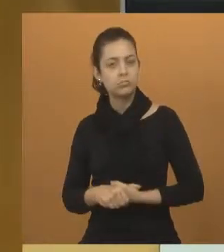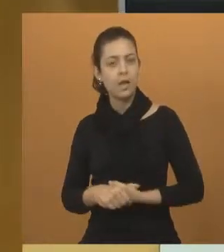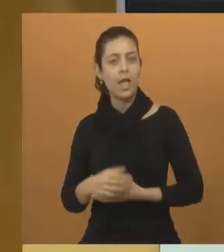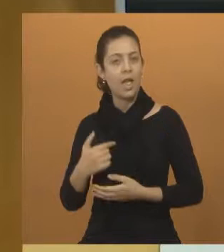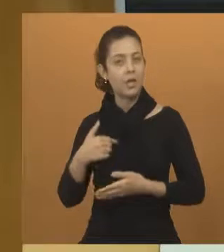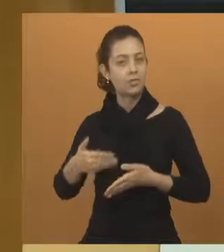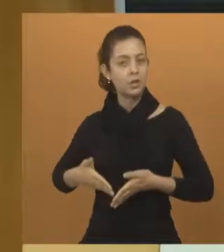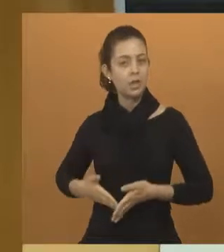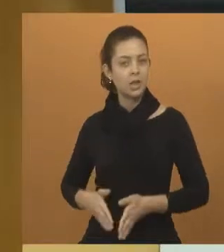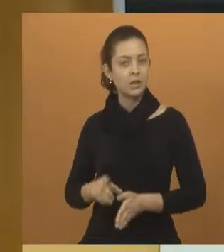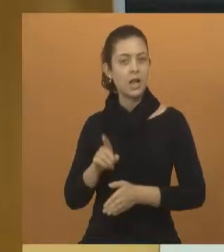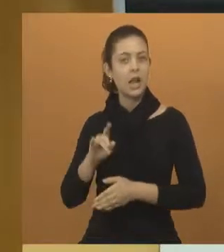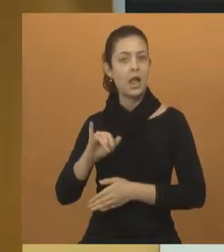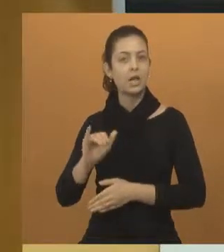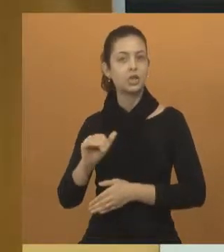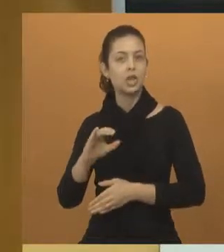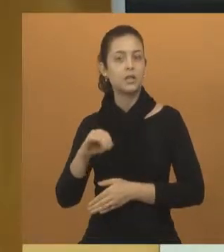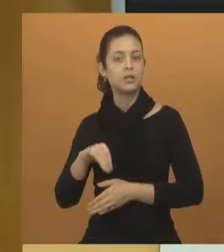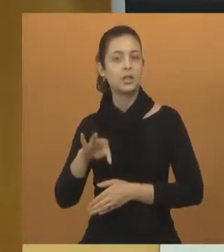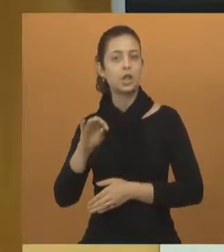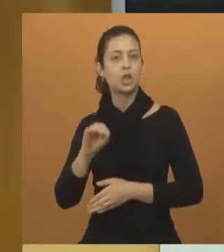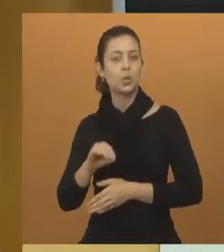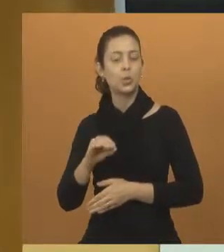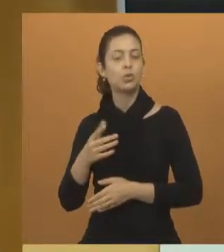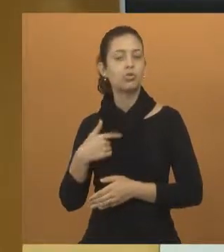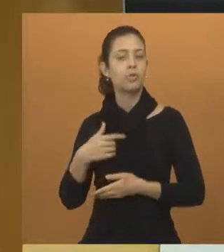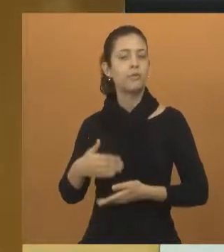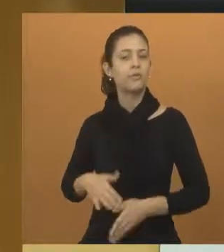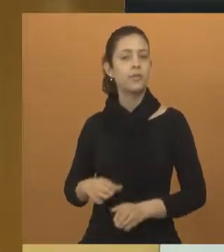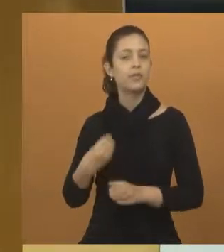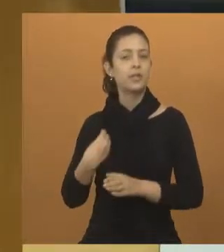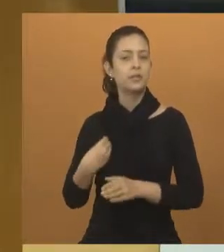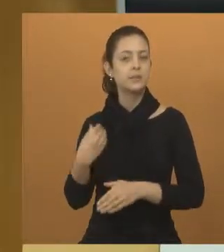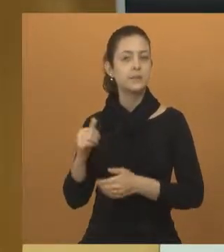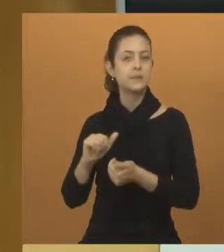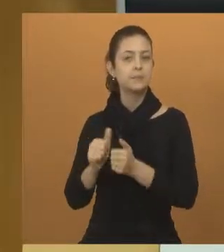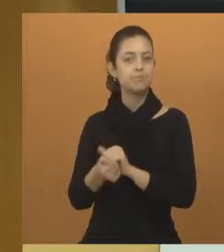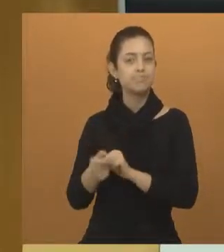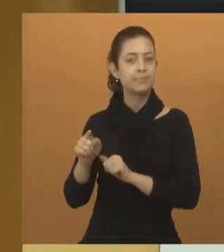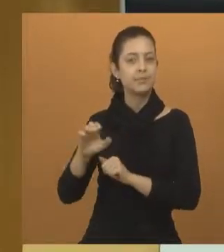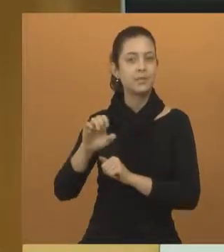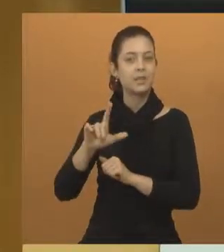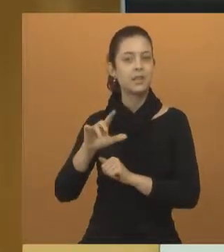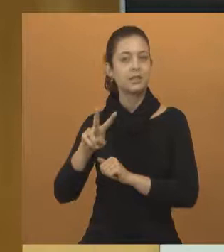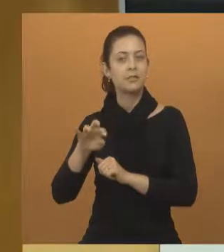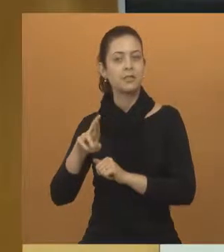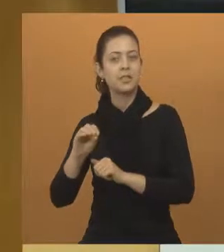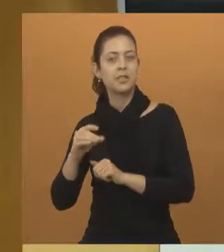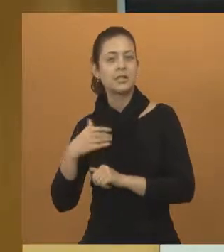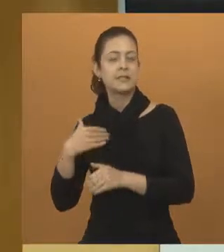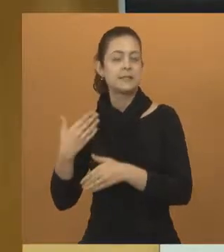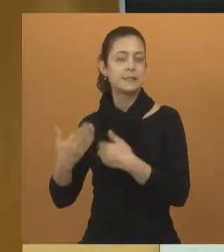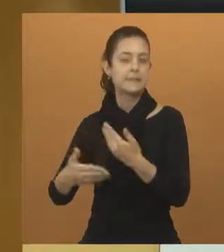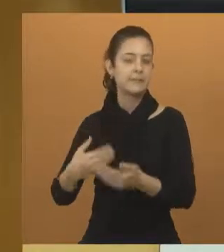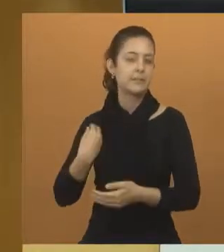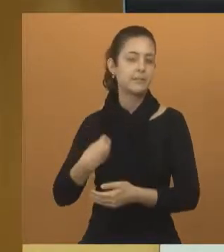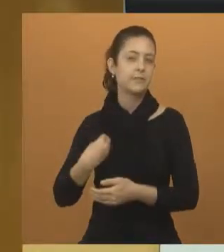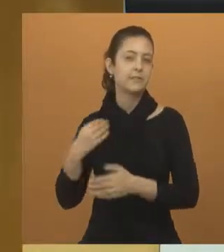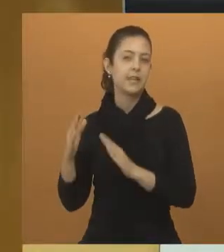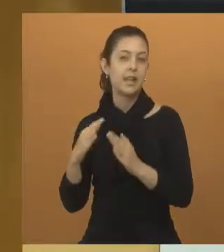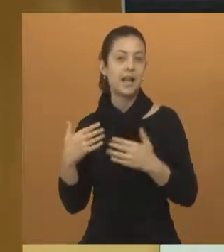nasci ali no Jardim Jacinto, eu sei o Esporte Clube Elvira ali, o que nós passamos ali